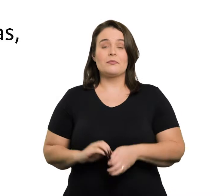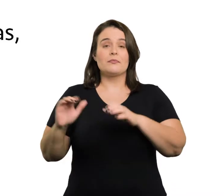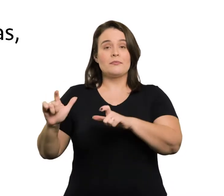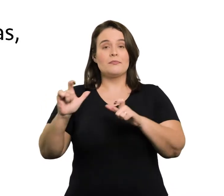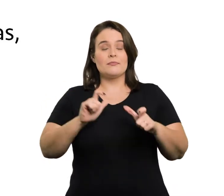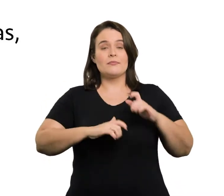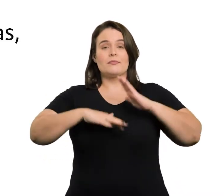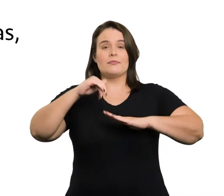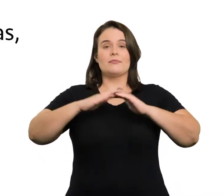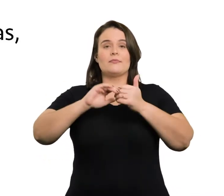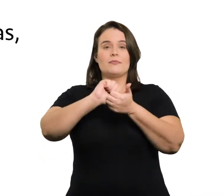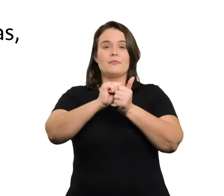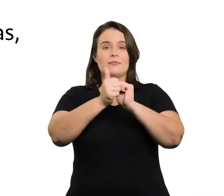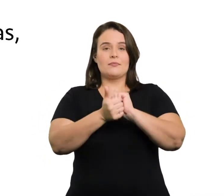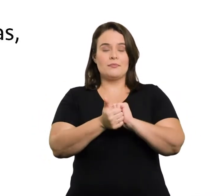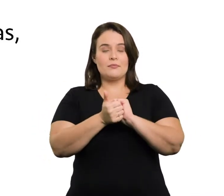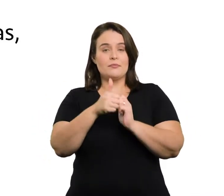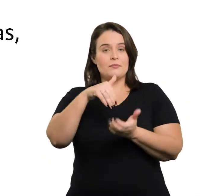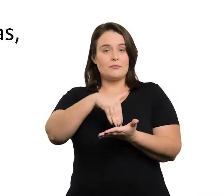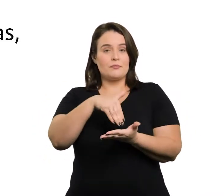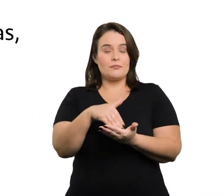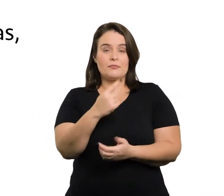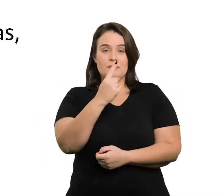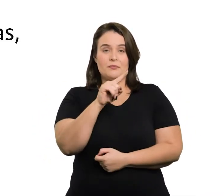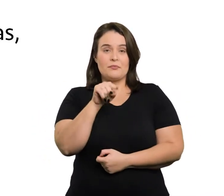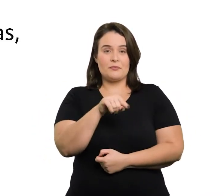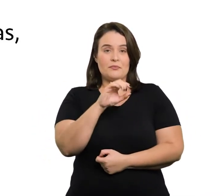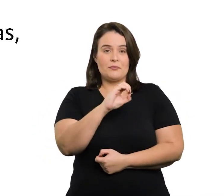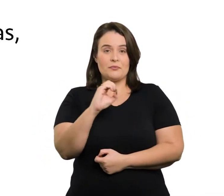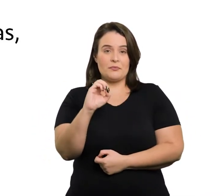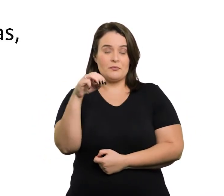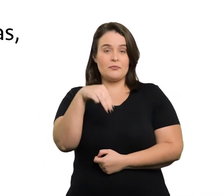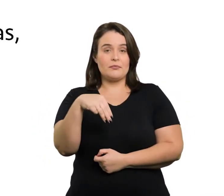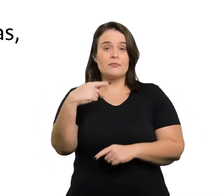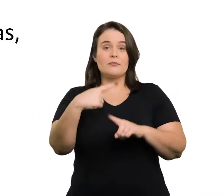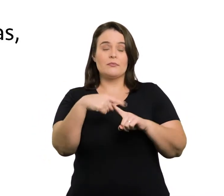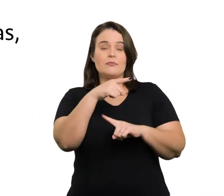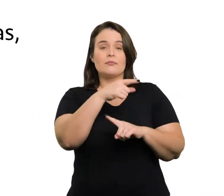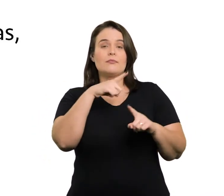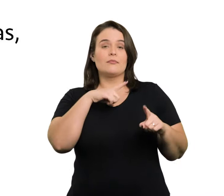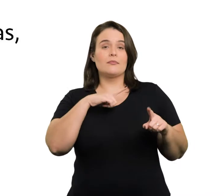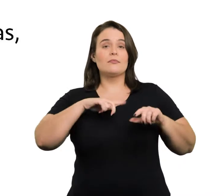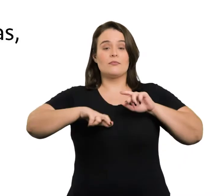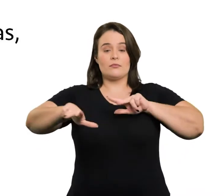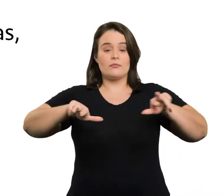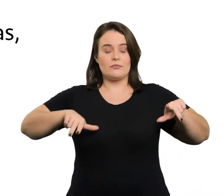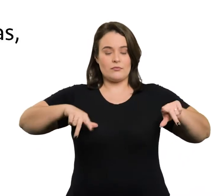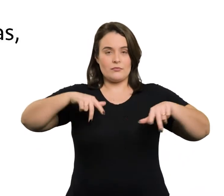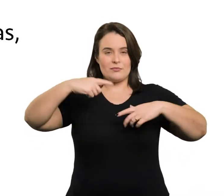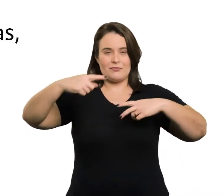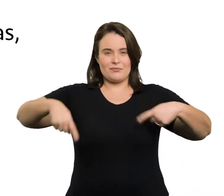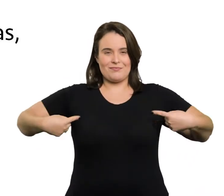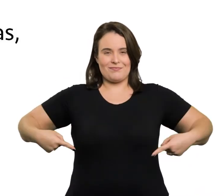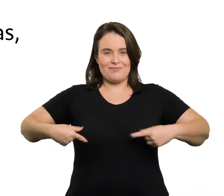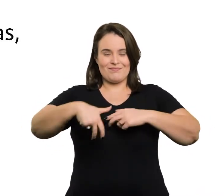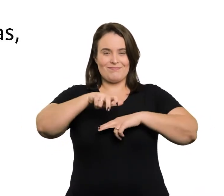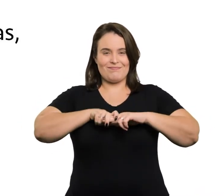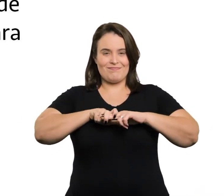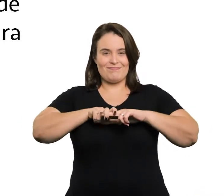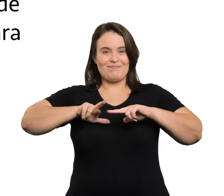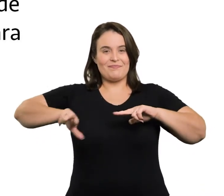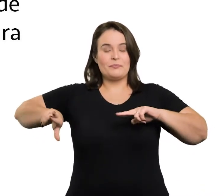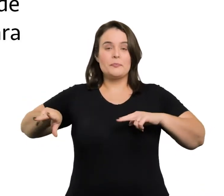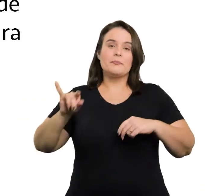locais de práticas esportivas, vão mínimo de 1 metro, pois essa medida atende a diferentes tamanhos de cadeiras de